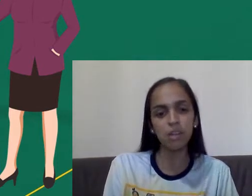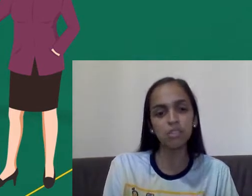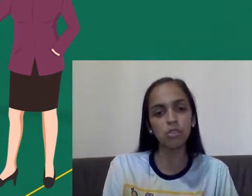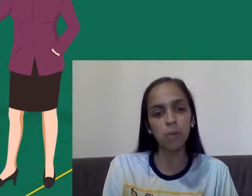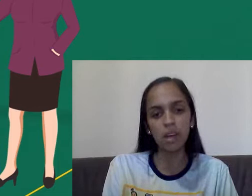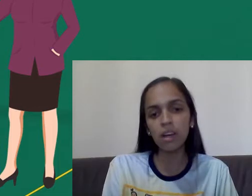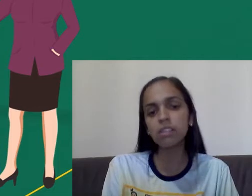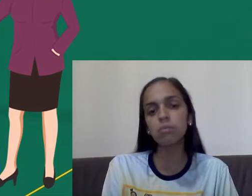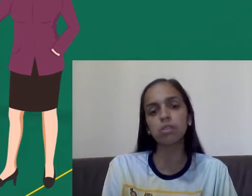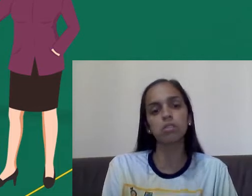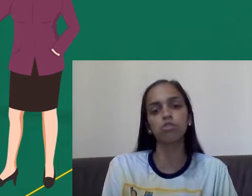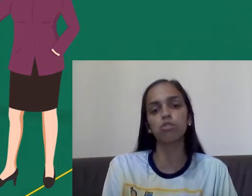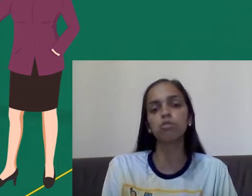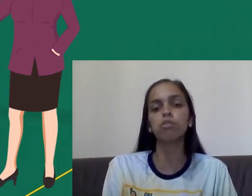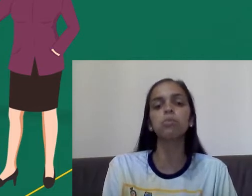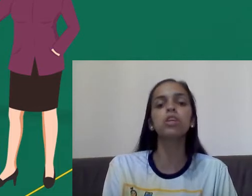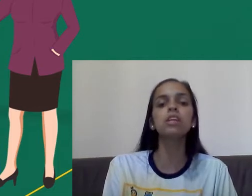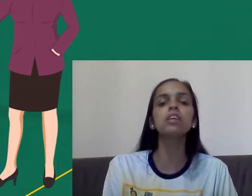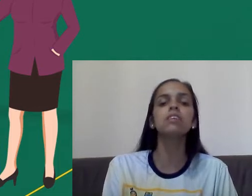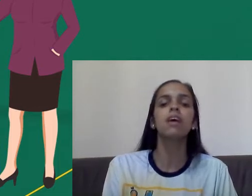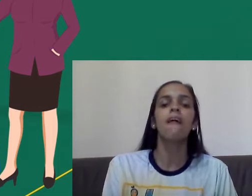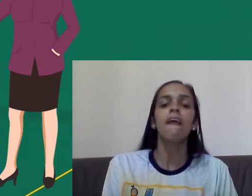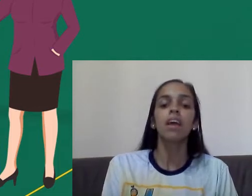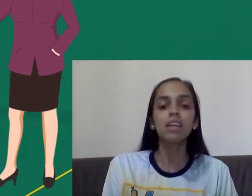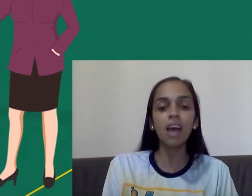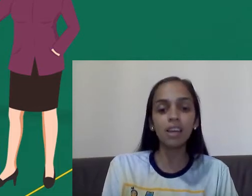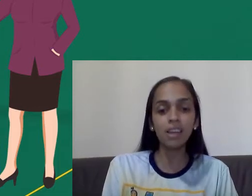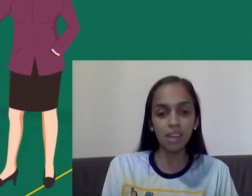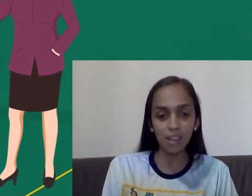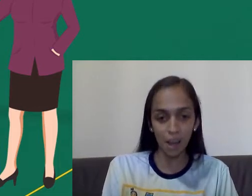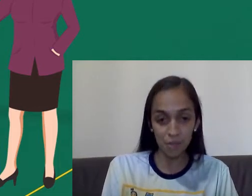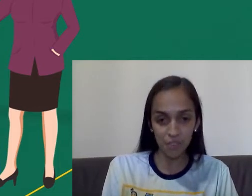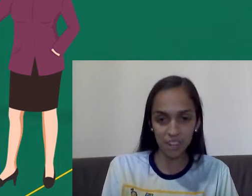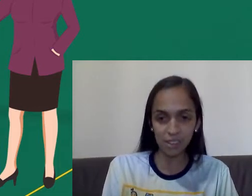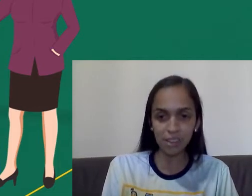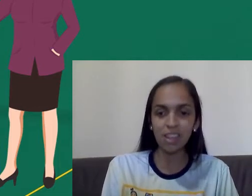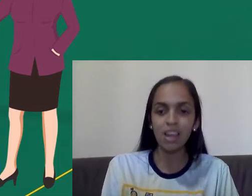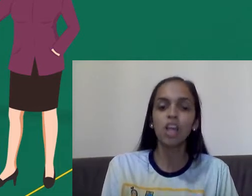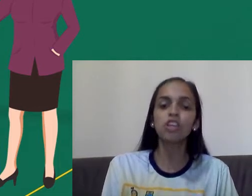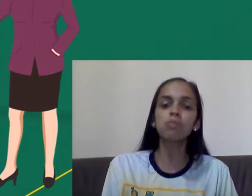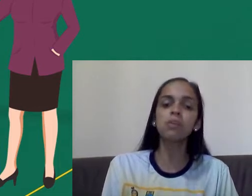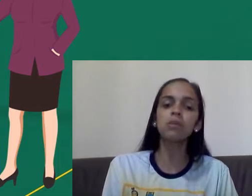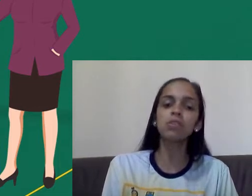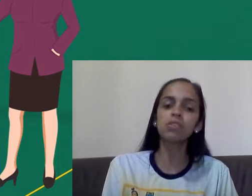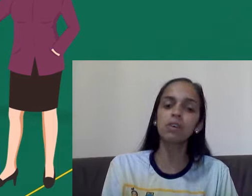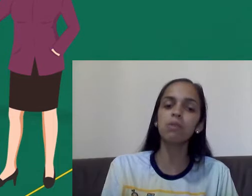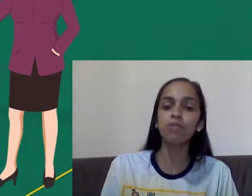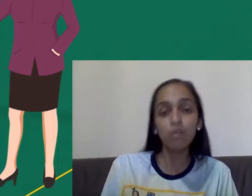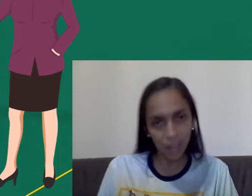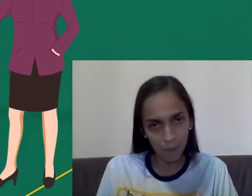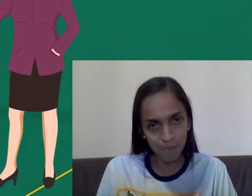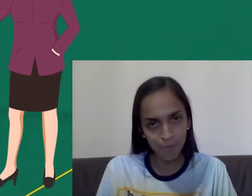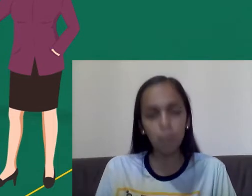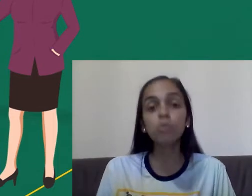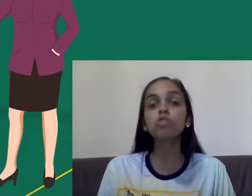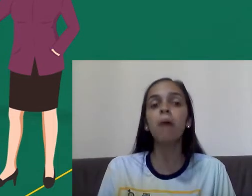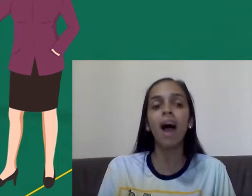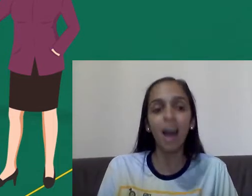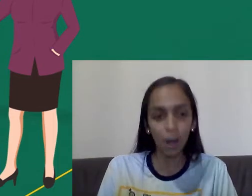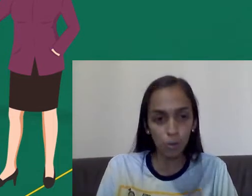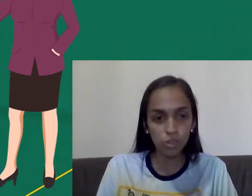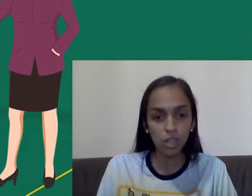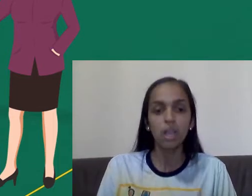né? Prédios exuberantes, muitas construções bonitas. E aqui à frente nós podemos ver uma favela,